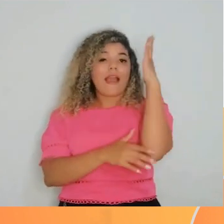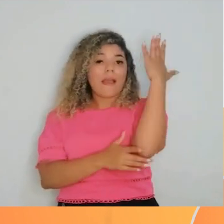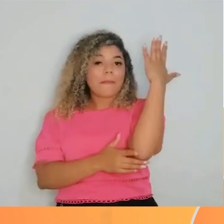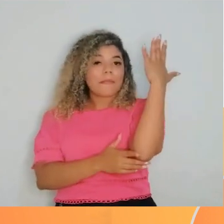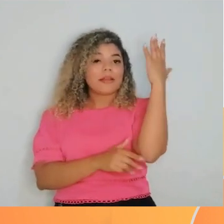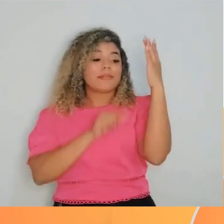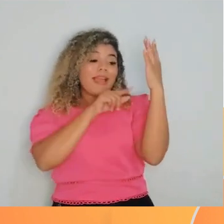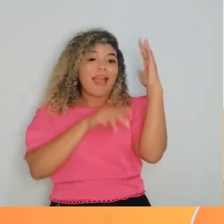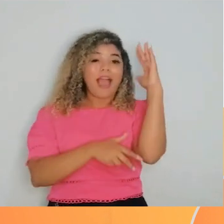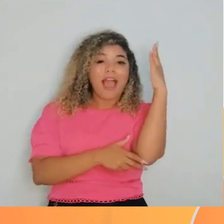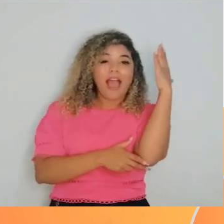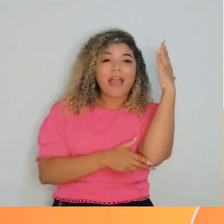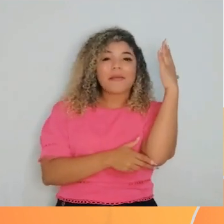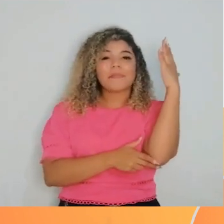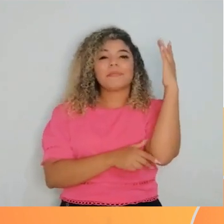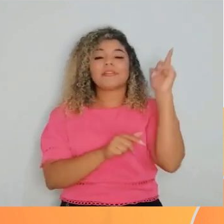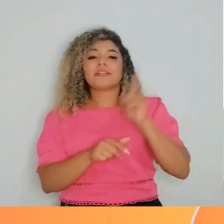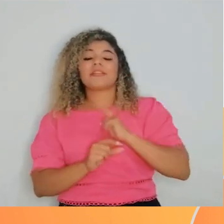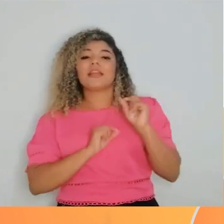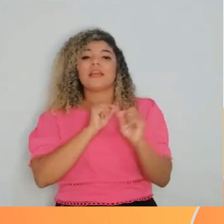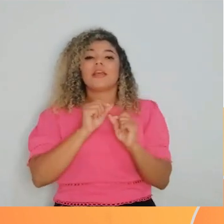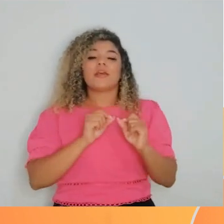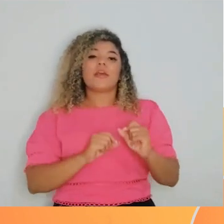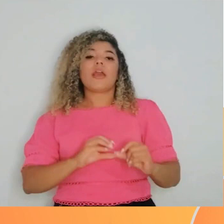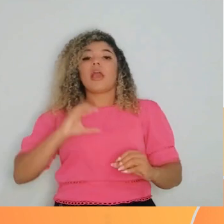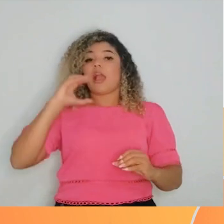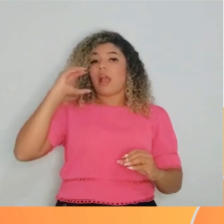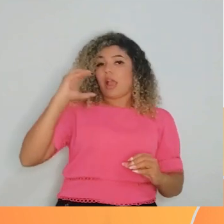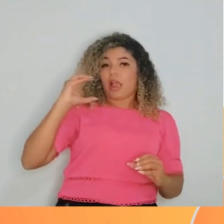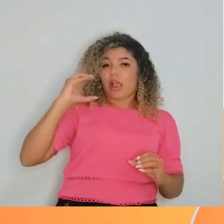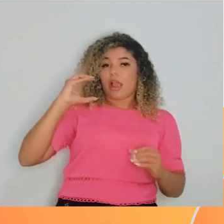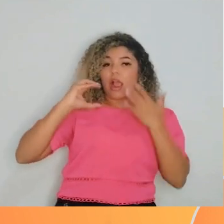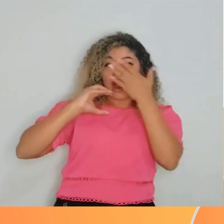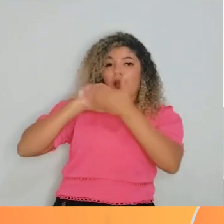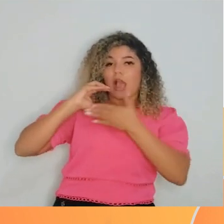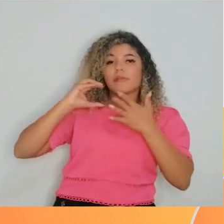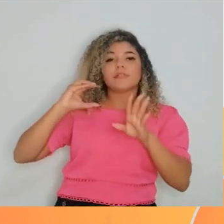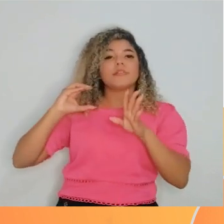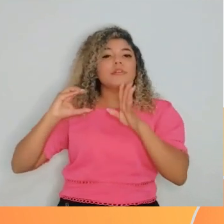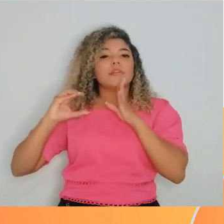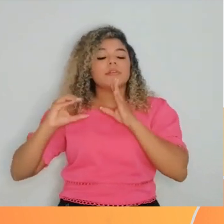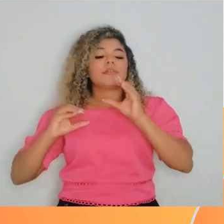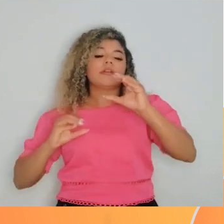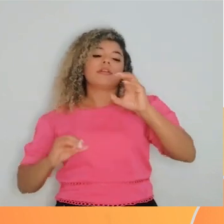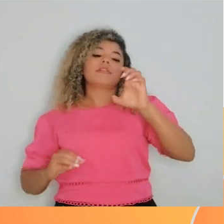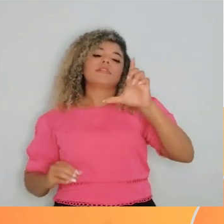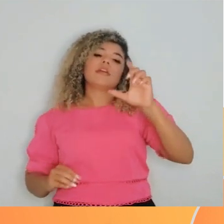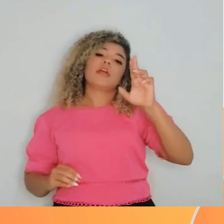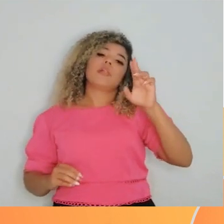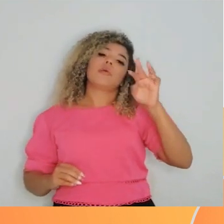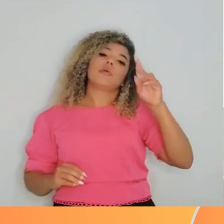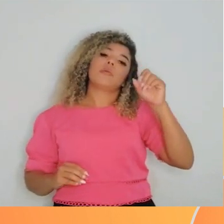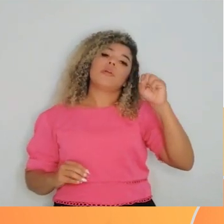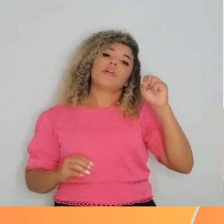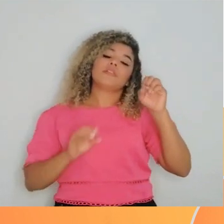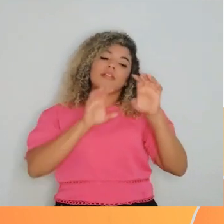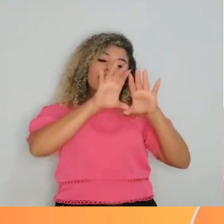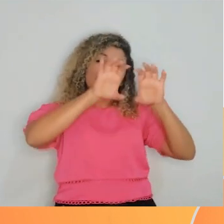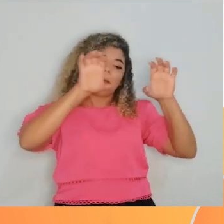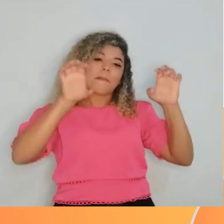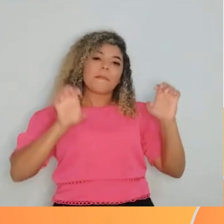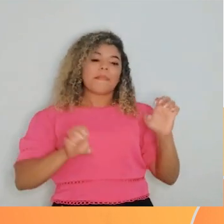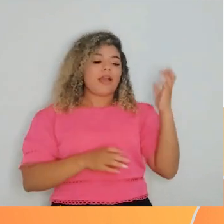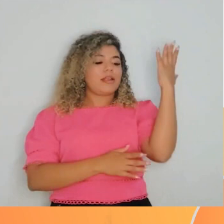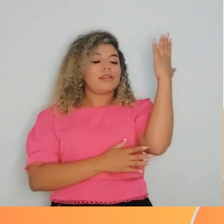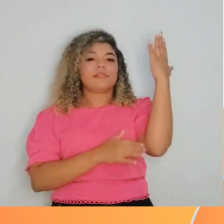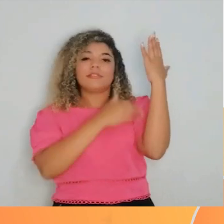plantas. Nas plantas, na célula vegetal, nós temos um carboidrato muito conhecido sendo a celulose, que faz parte da estrutura da